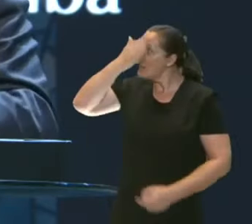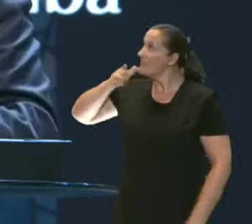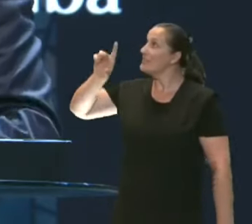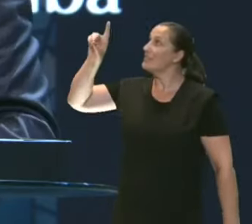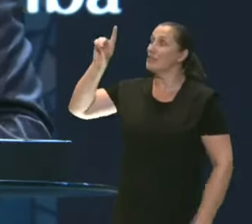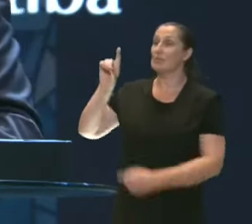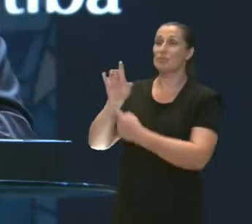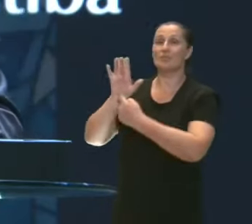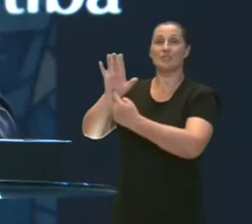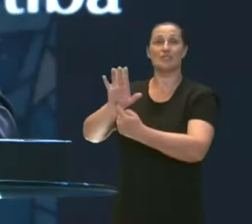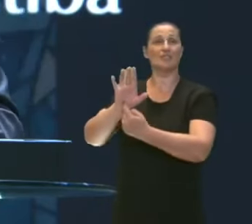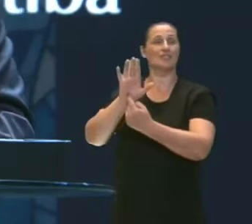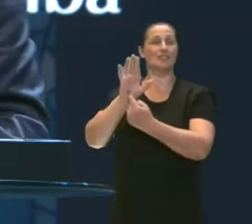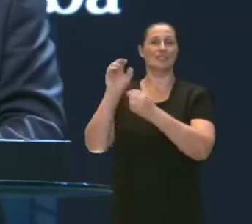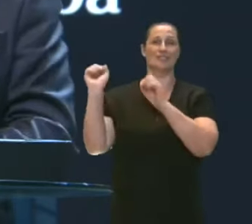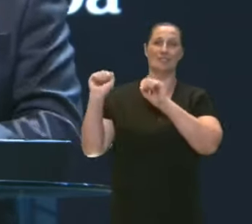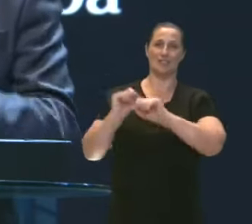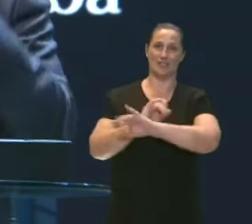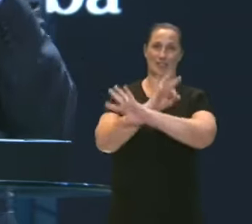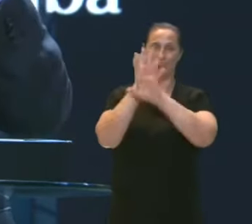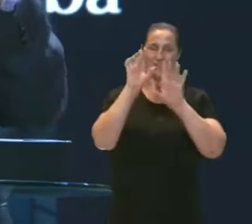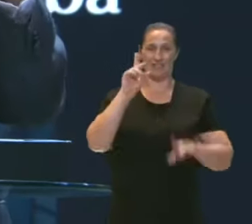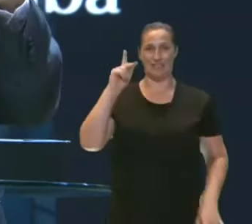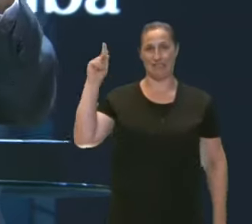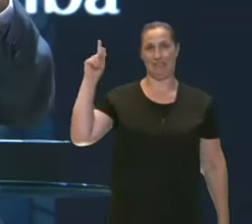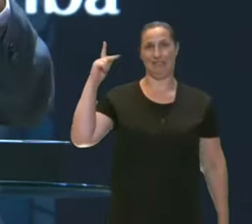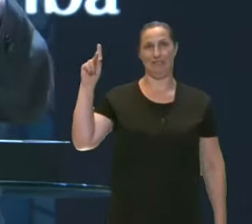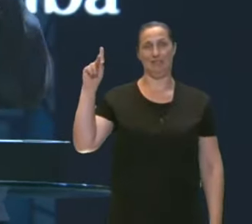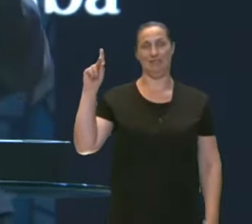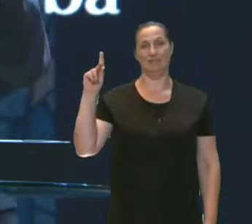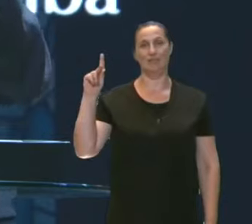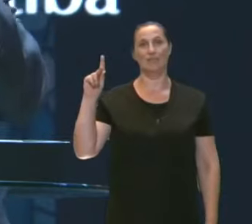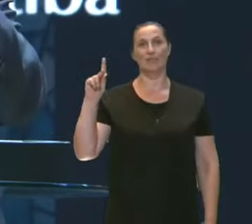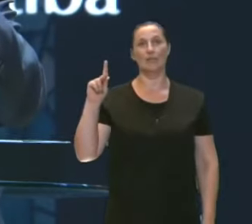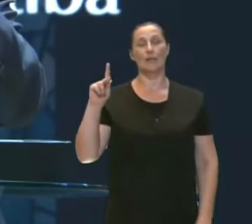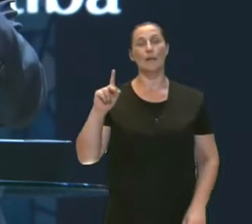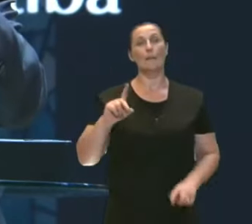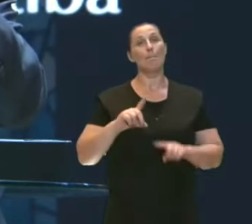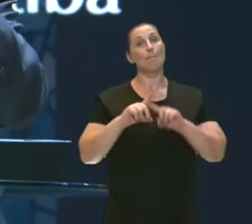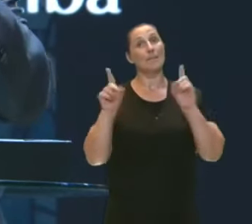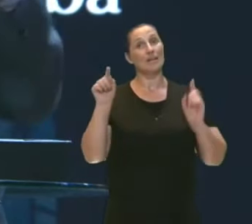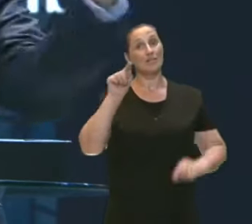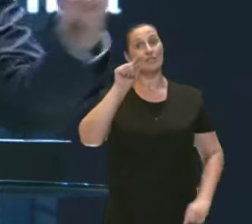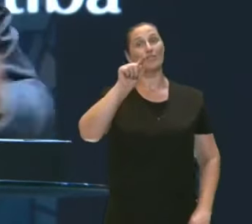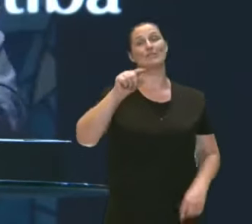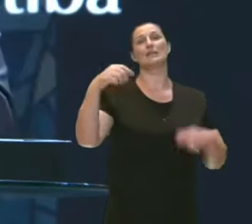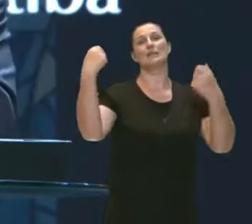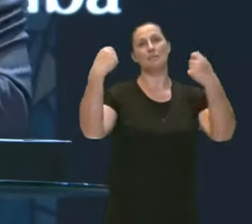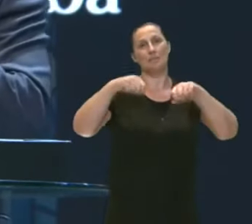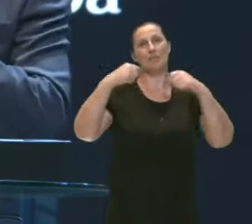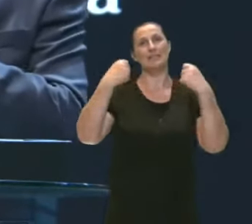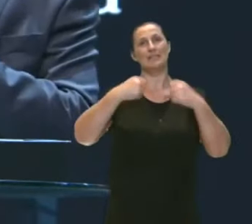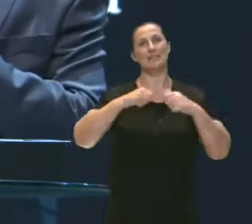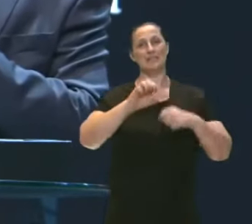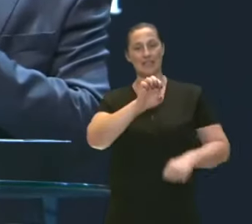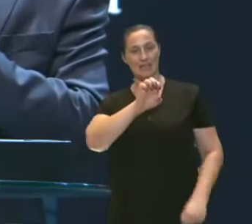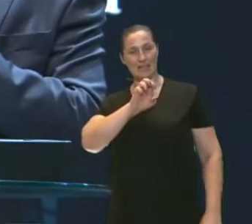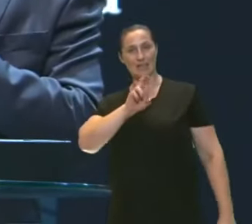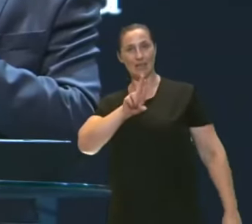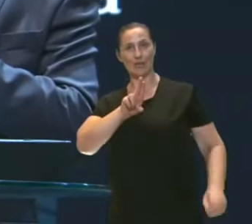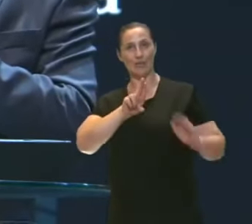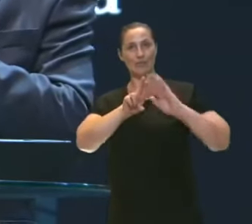Tudo isso é possível, desde que você escolha olhar para além de si mesmo e olhar